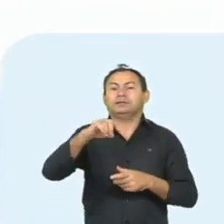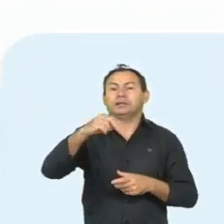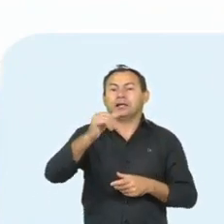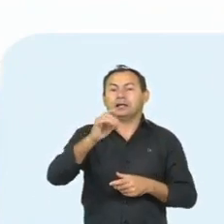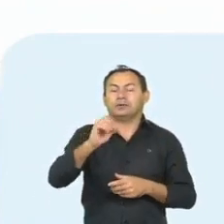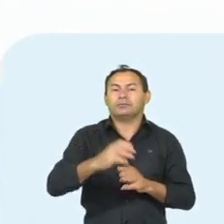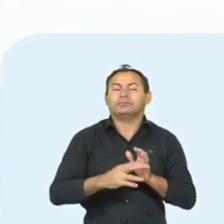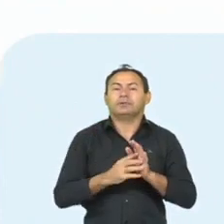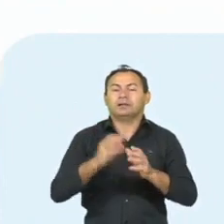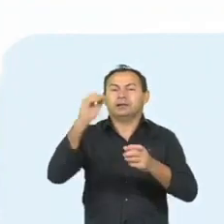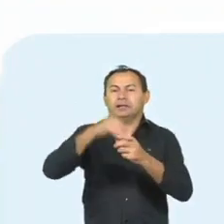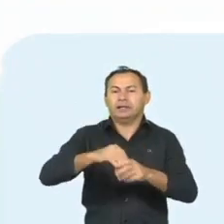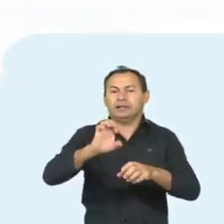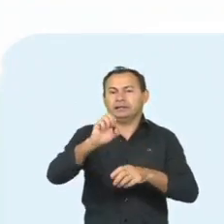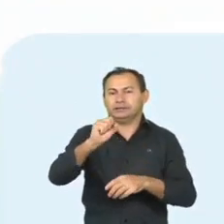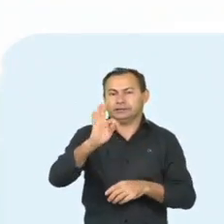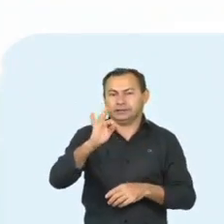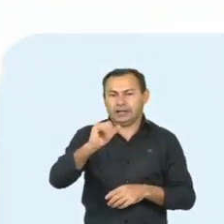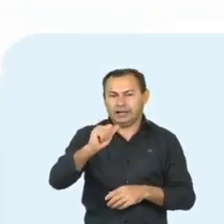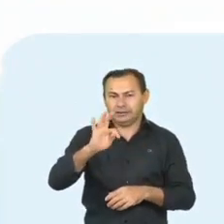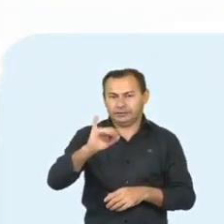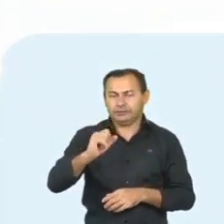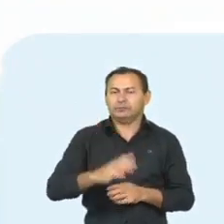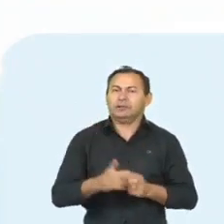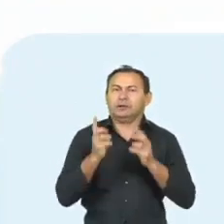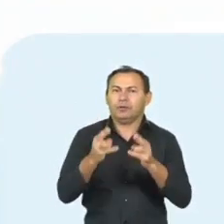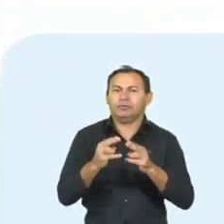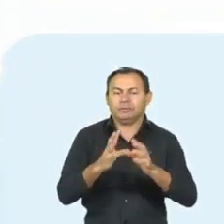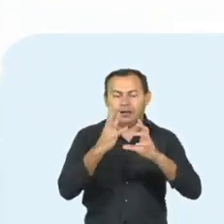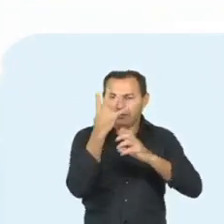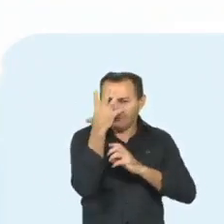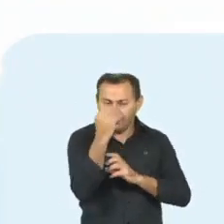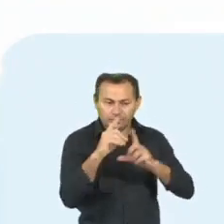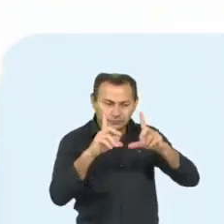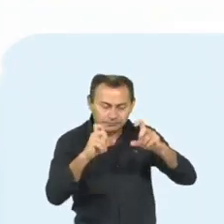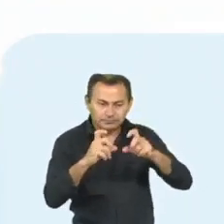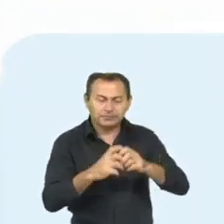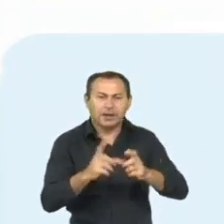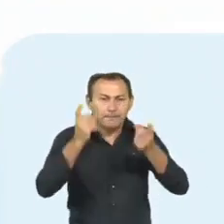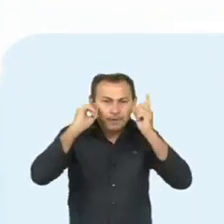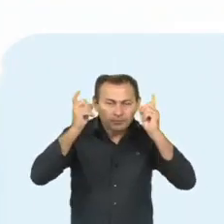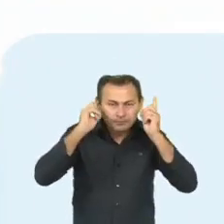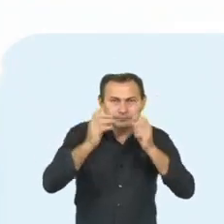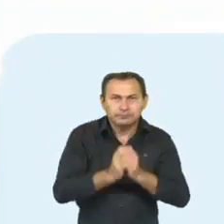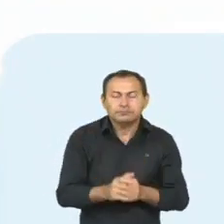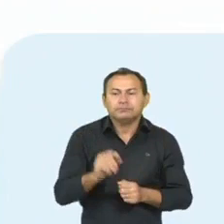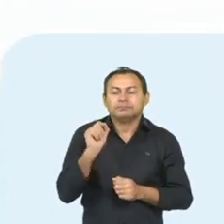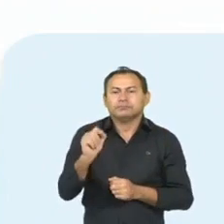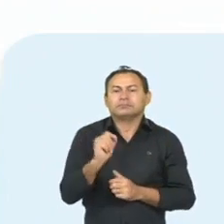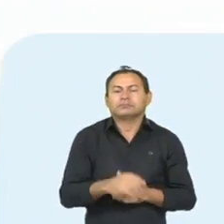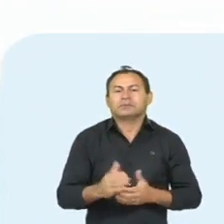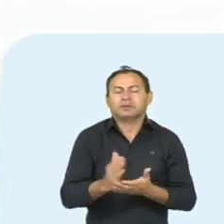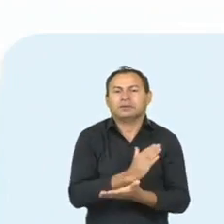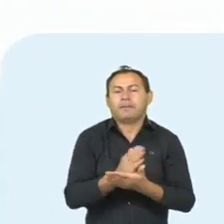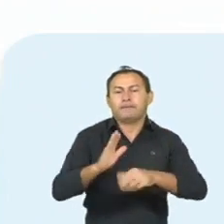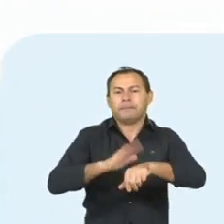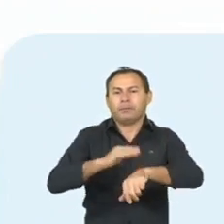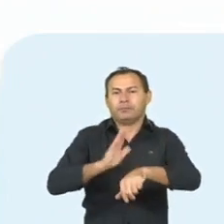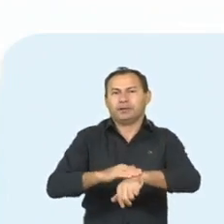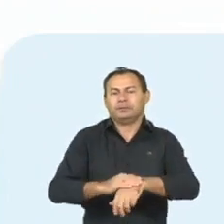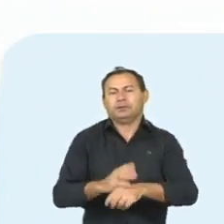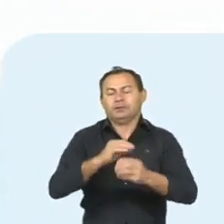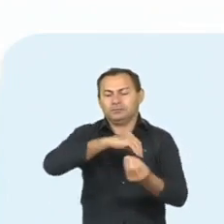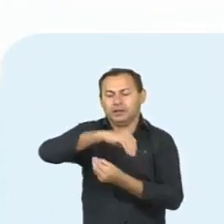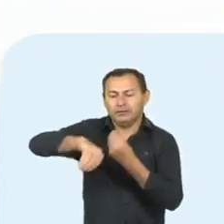é estático, então é como se fosse uma fotografia. Ele está preocupado com aquele determinado momento,